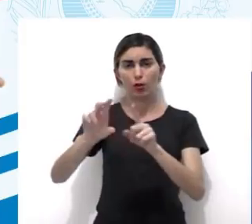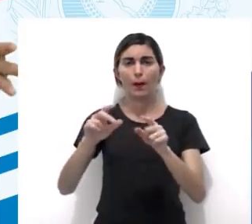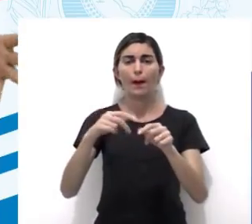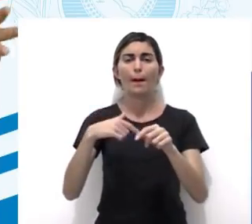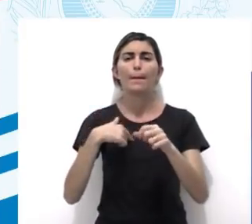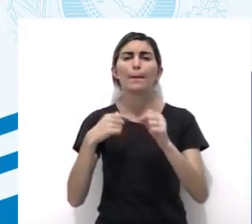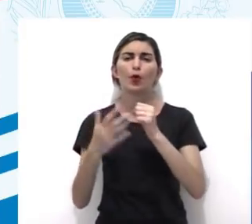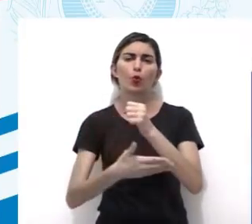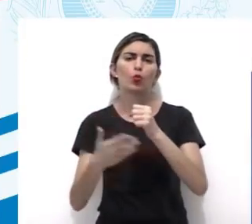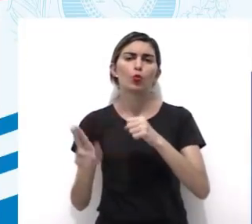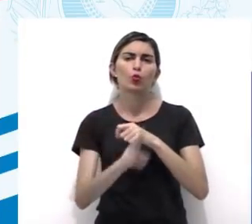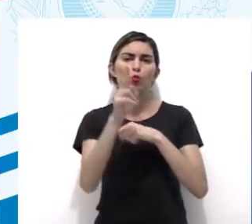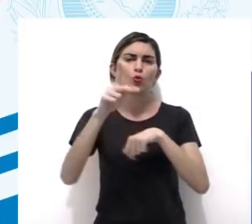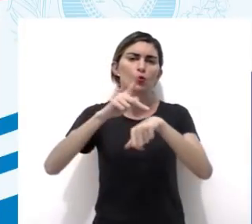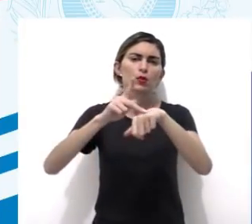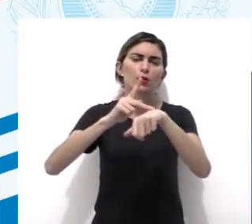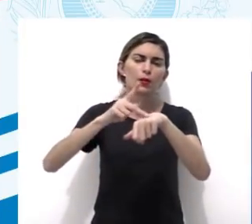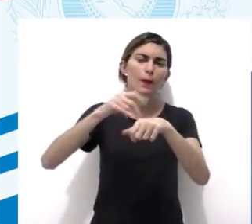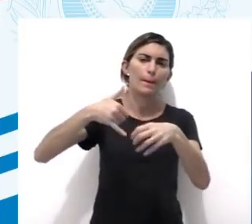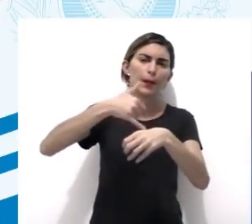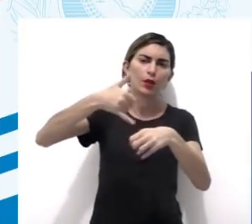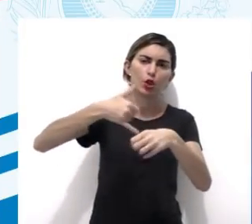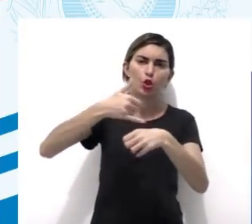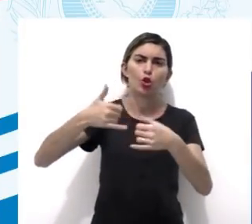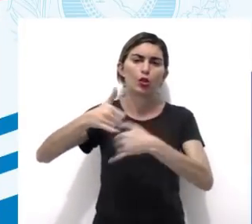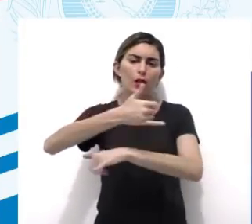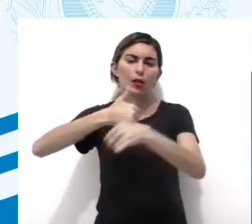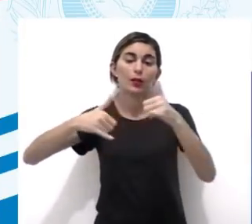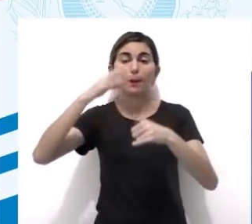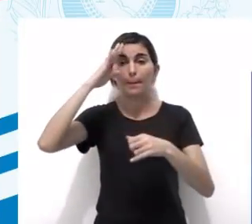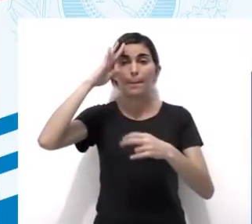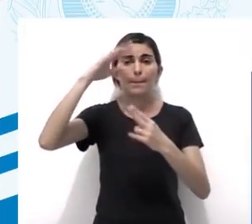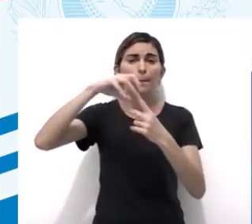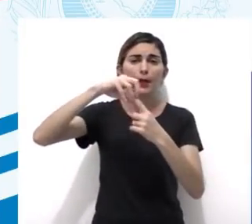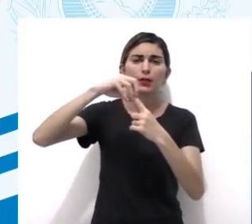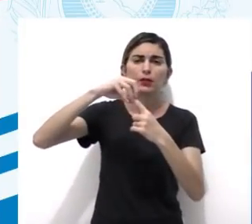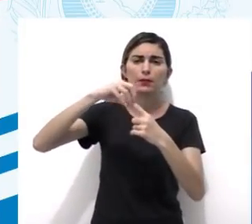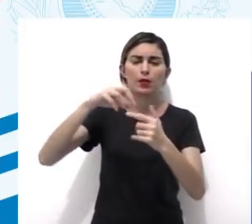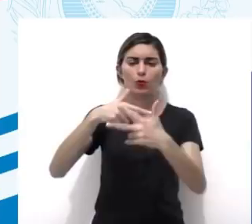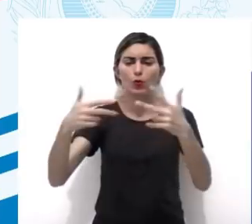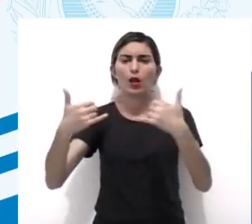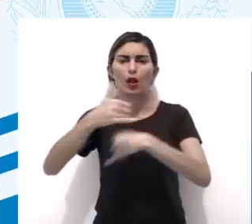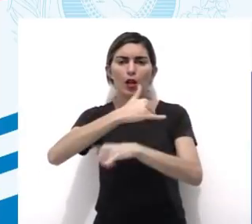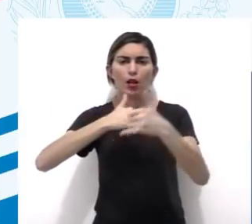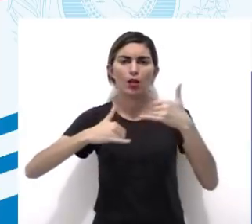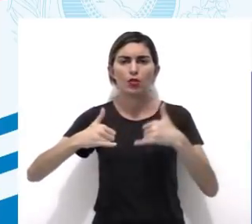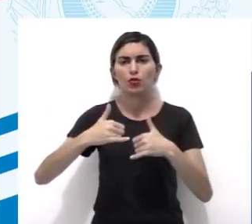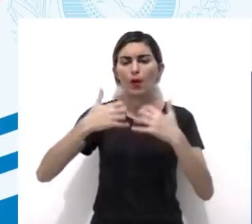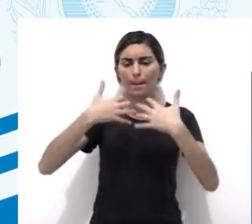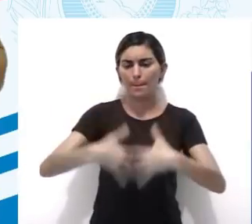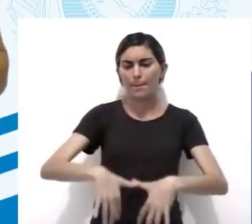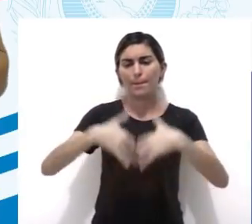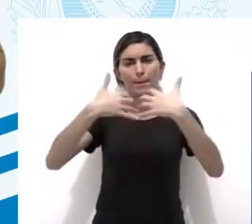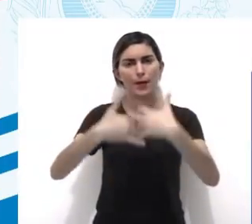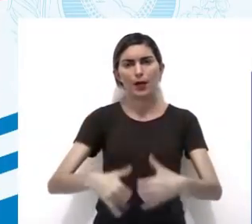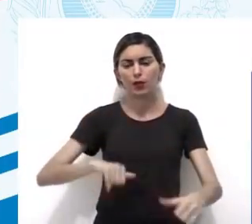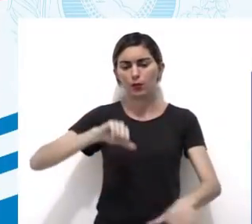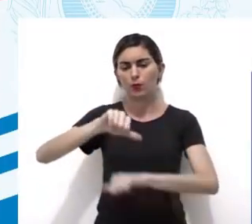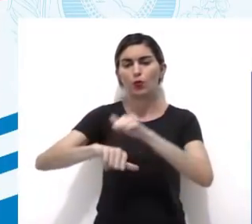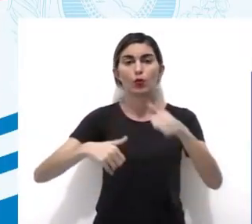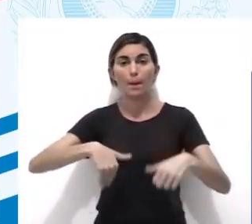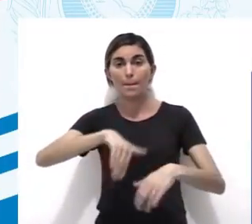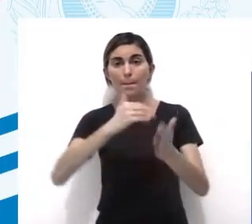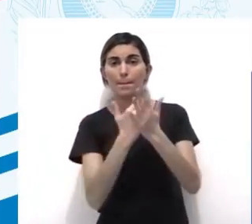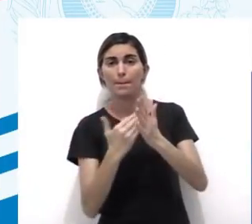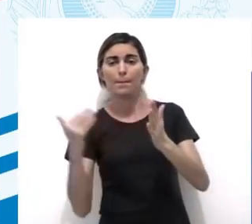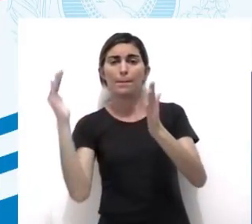uso em larga escala de petróleo e eletricidade como principais matrizes energéticas. As máquinas vão se tornar muito